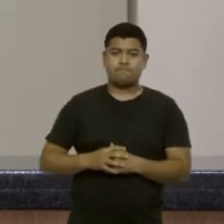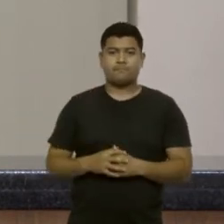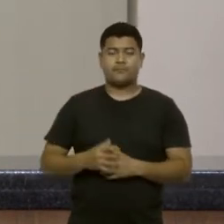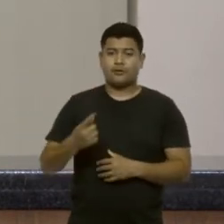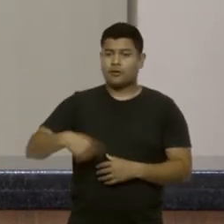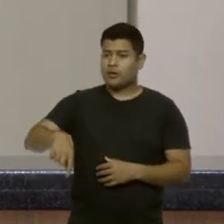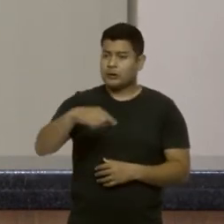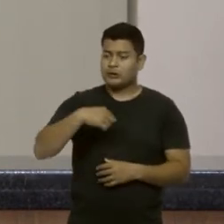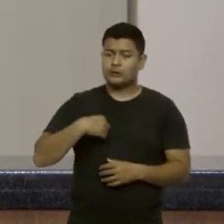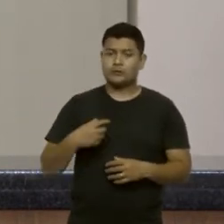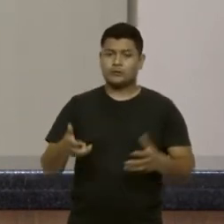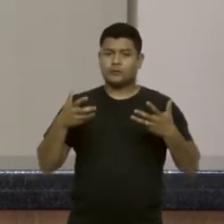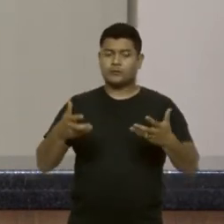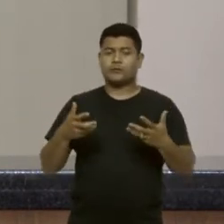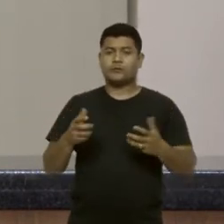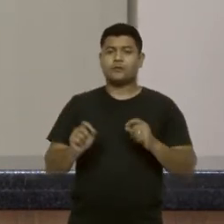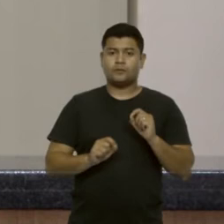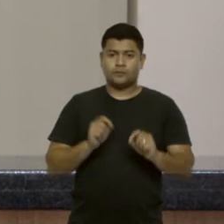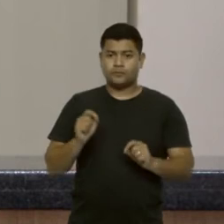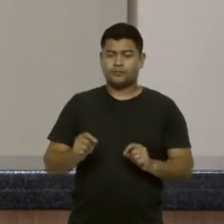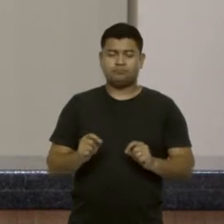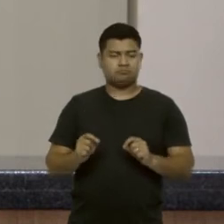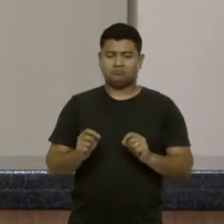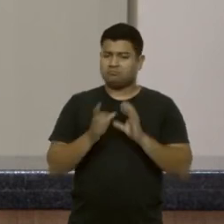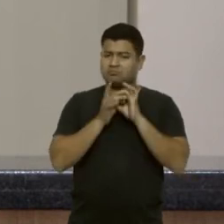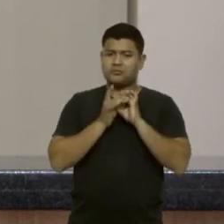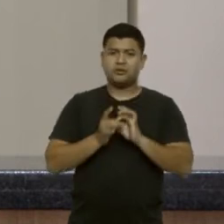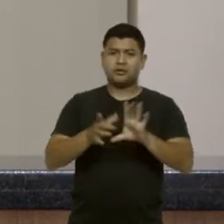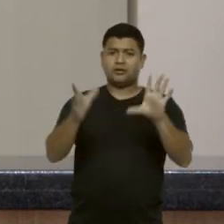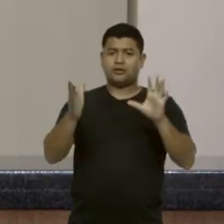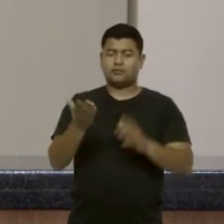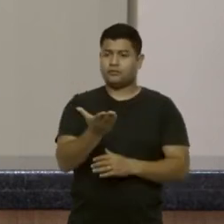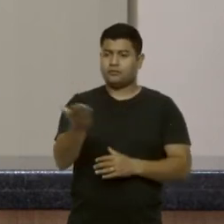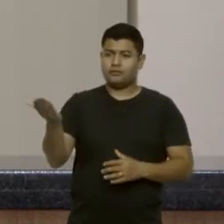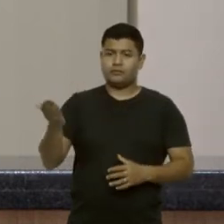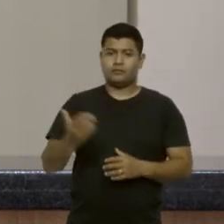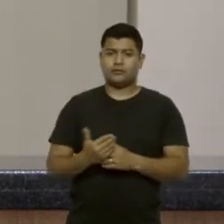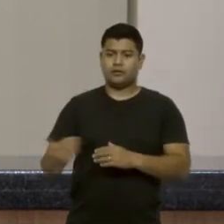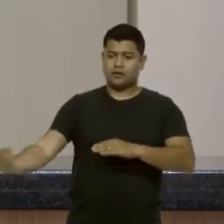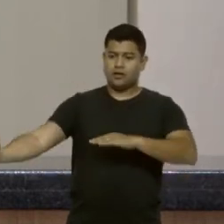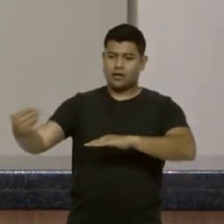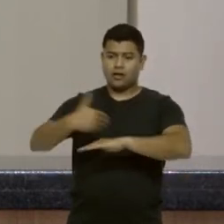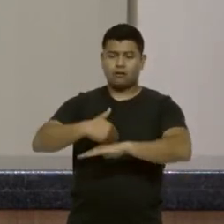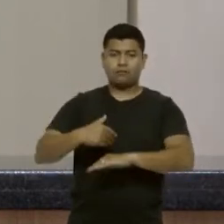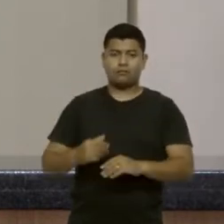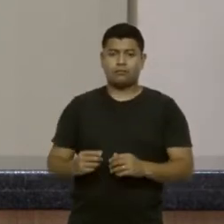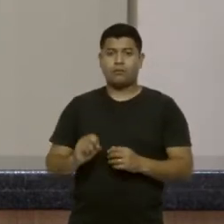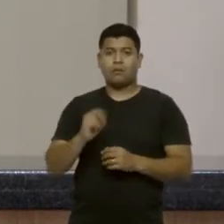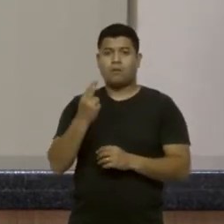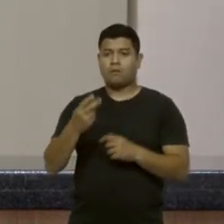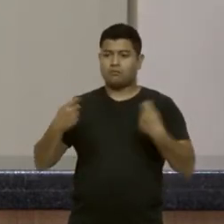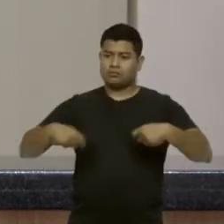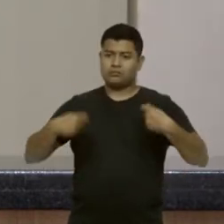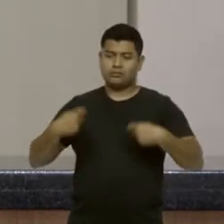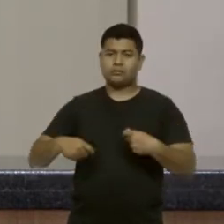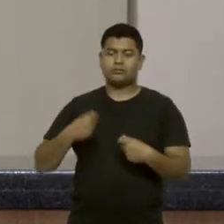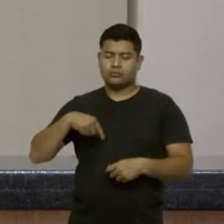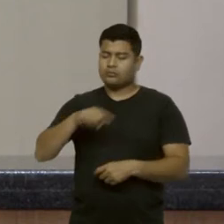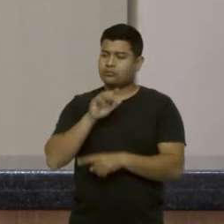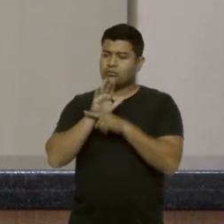nossa Assembleia Legislativa à disposição para todos os momentos que a Caerte necessitar. Se eu